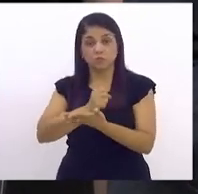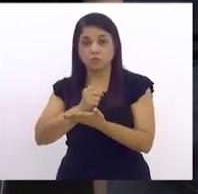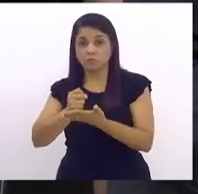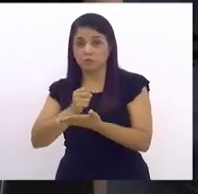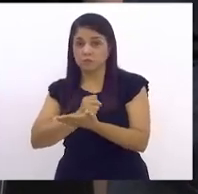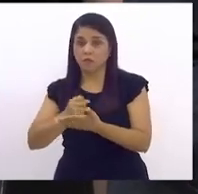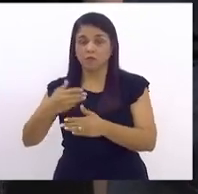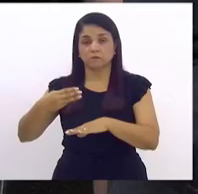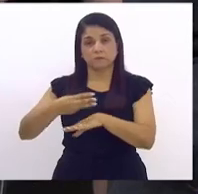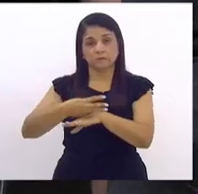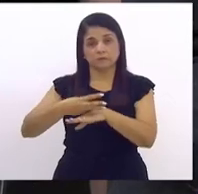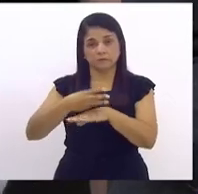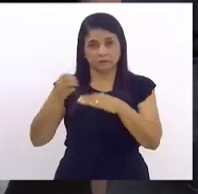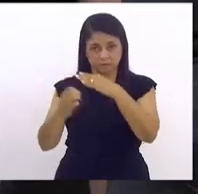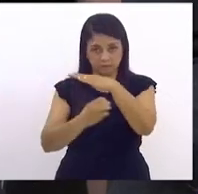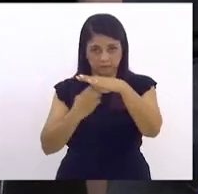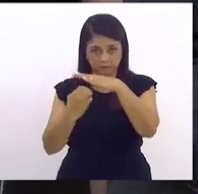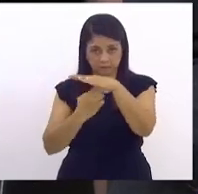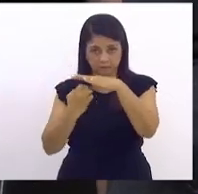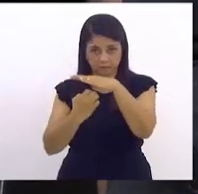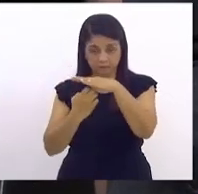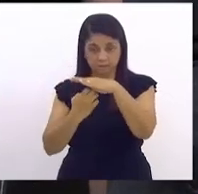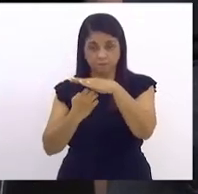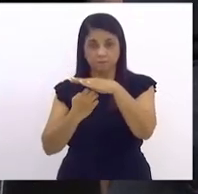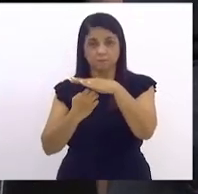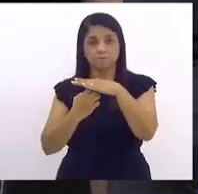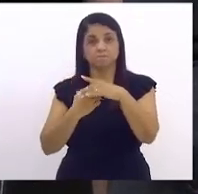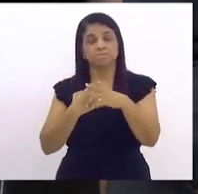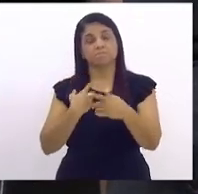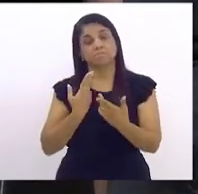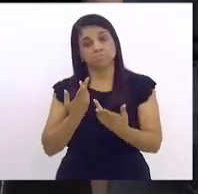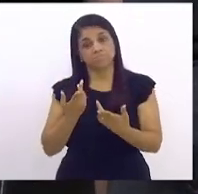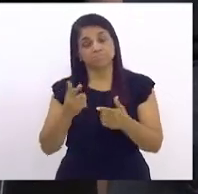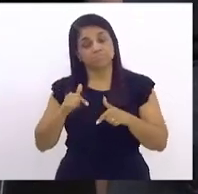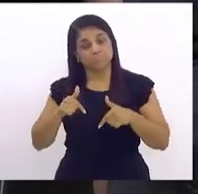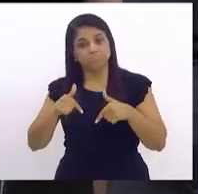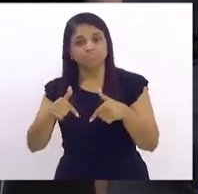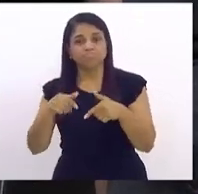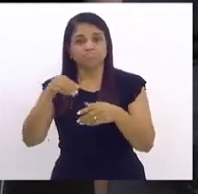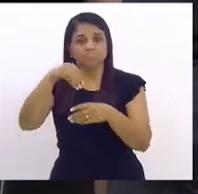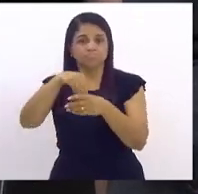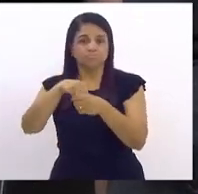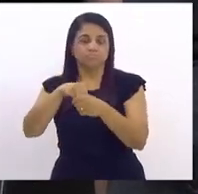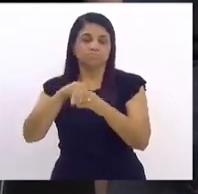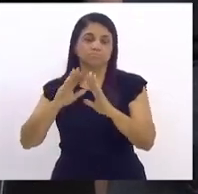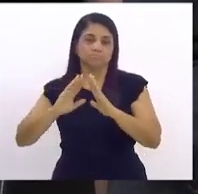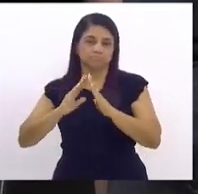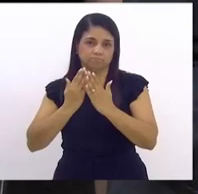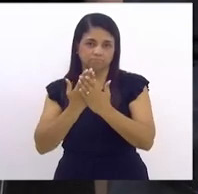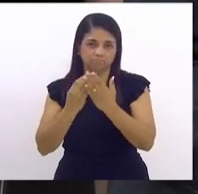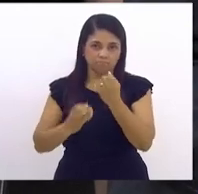como empresas terceirizadas para poder fazer essa segurança nas escolas. Né?